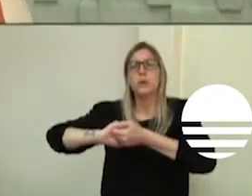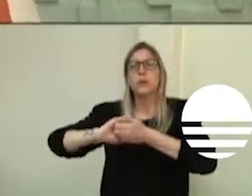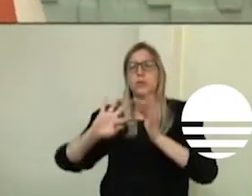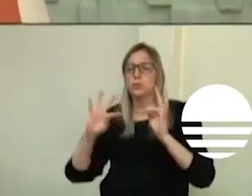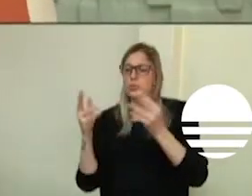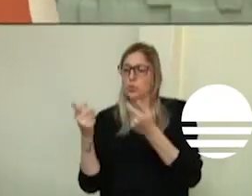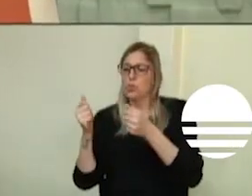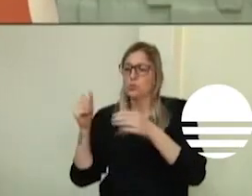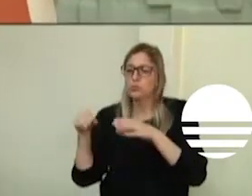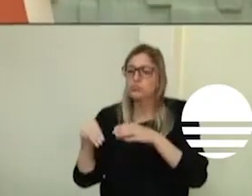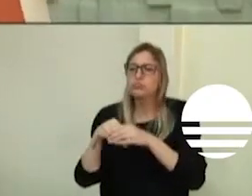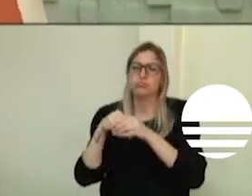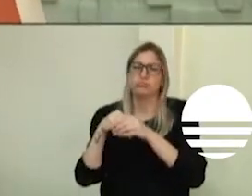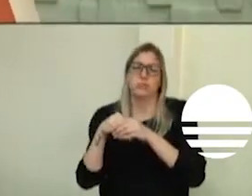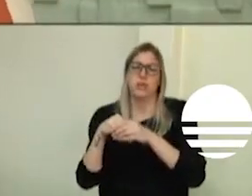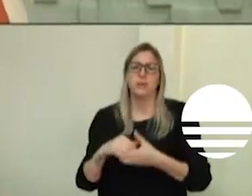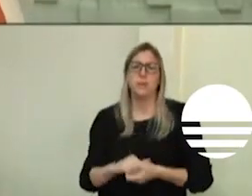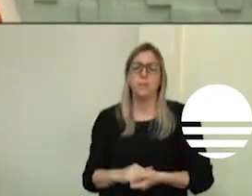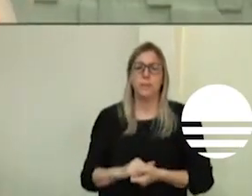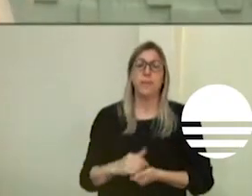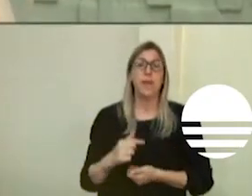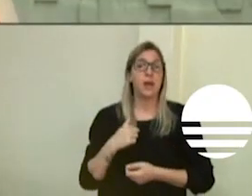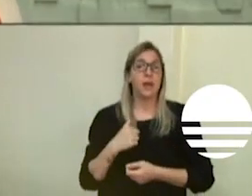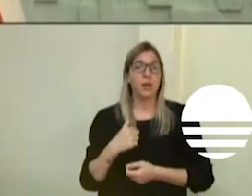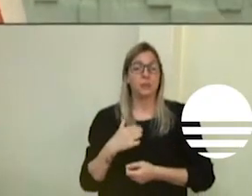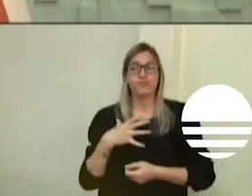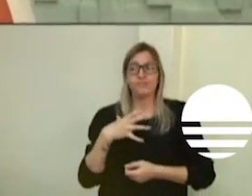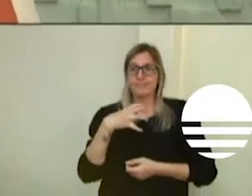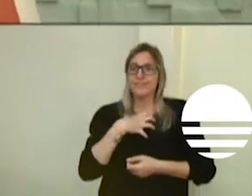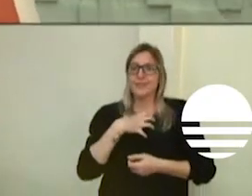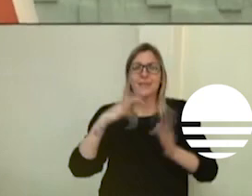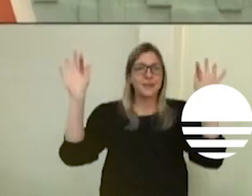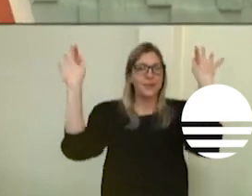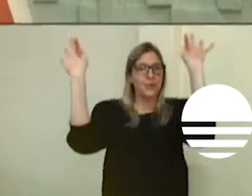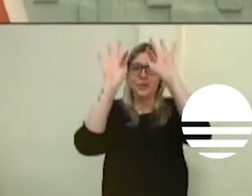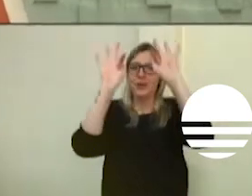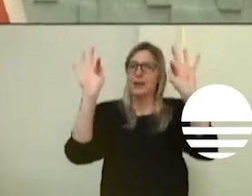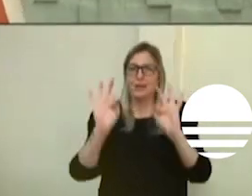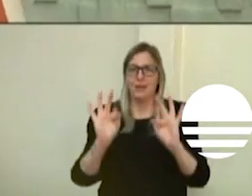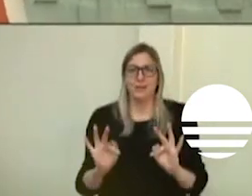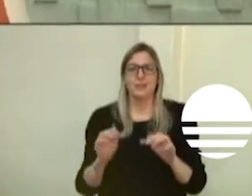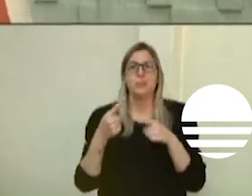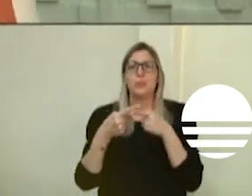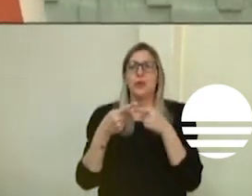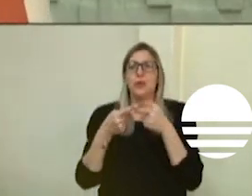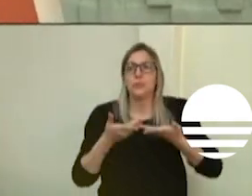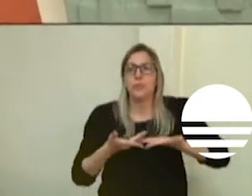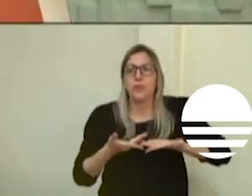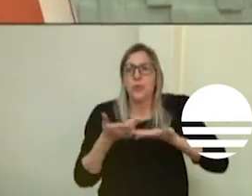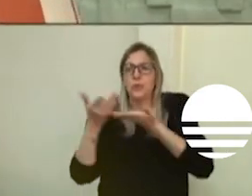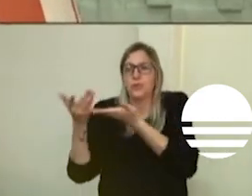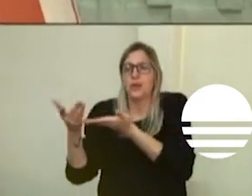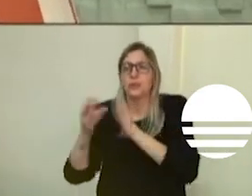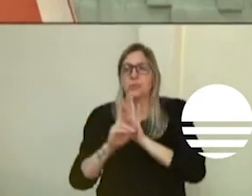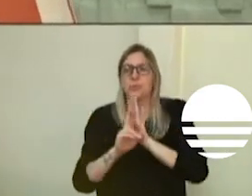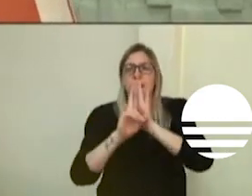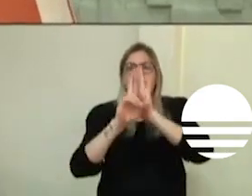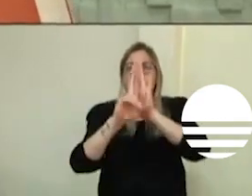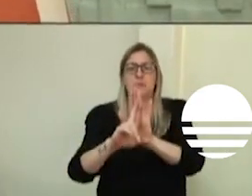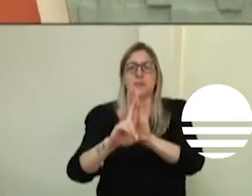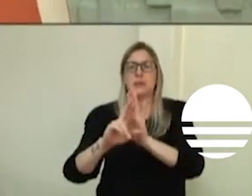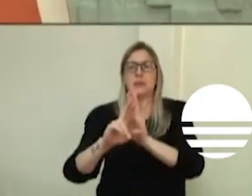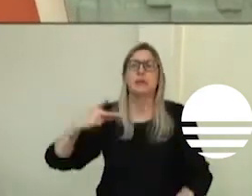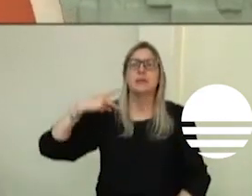Eu fiquei imensamente feliz por ter sido convidada para representar todas as